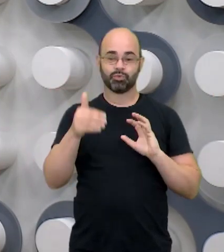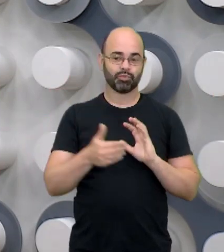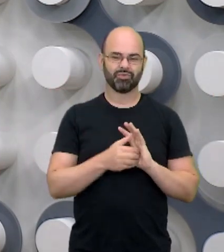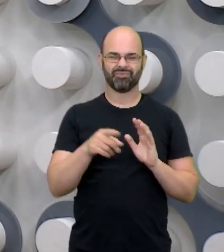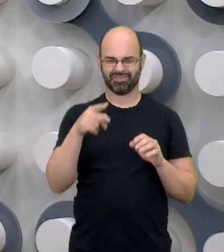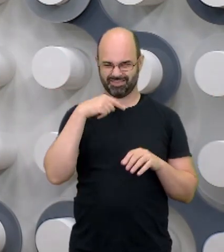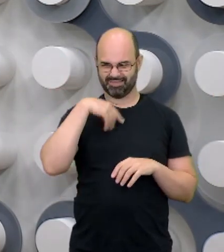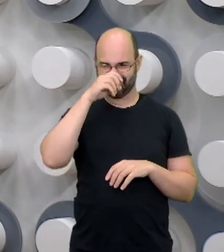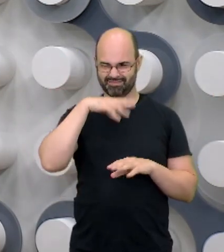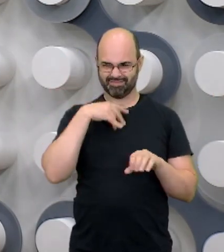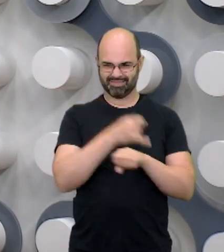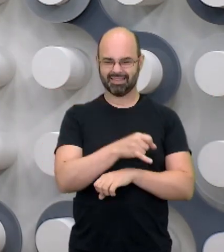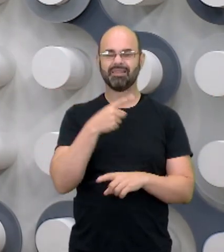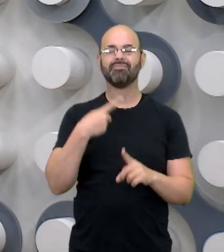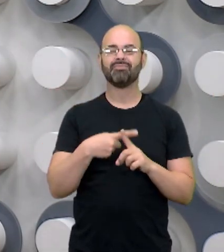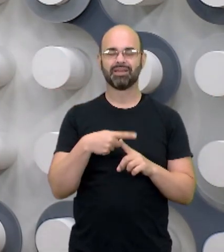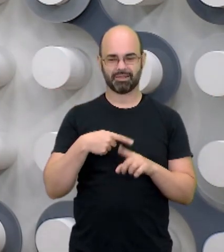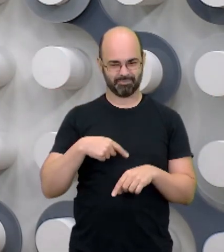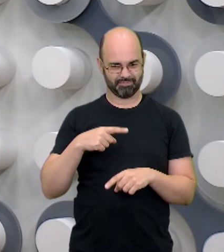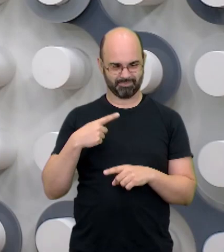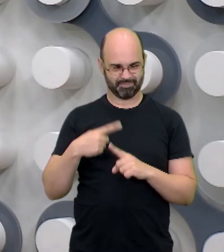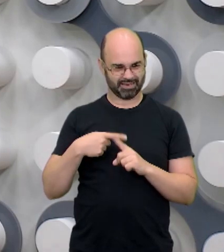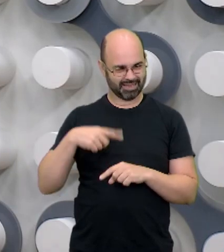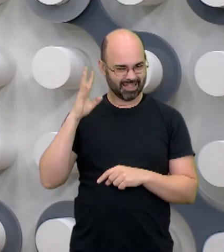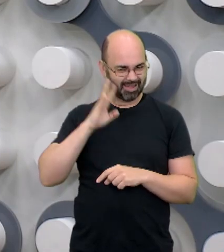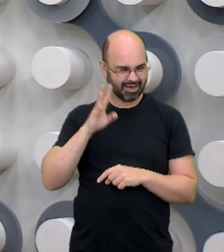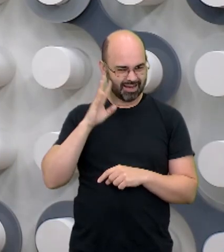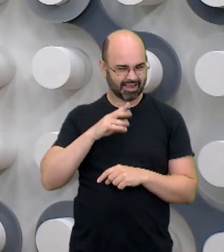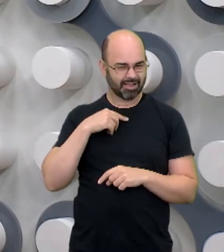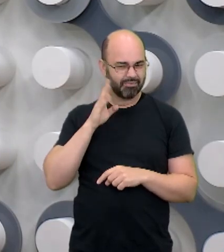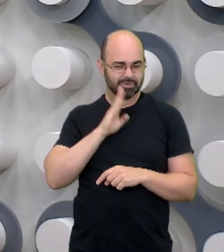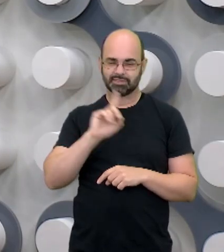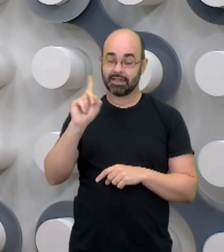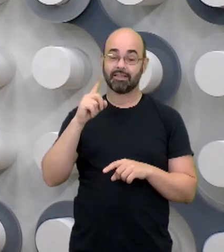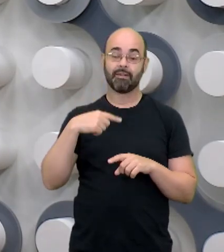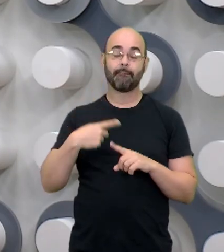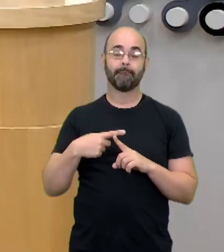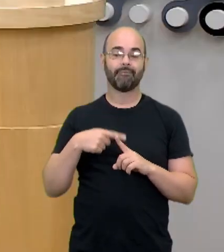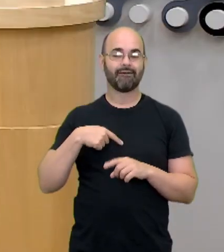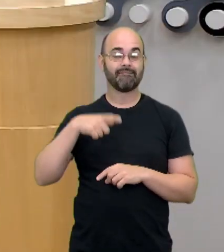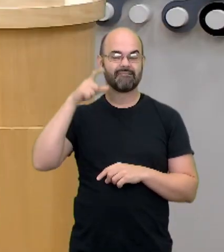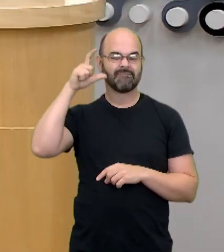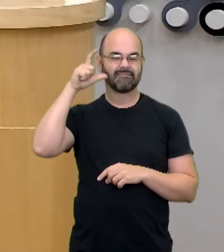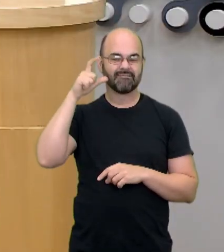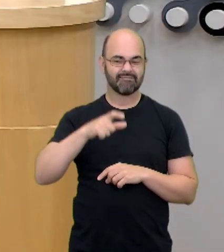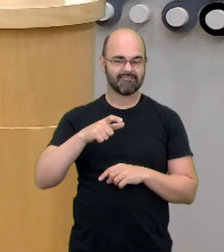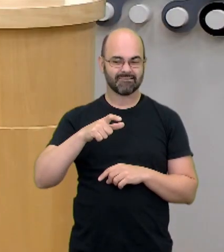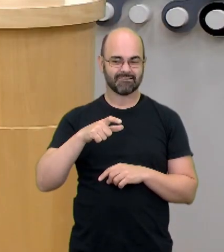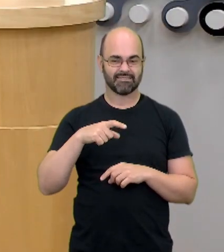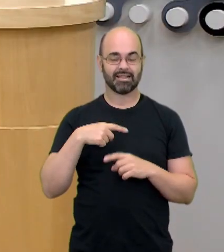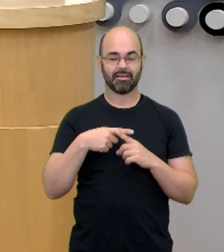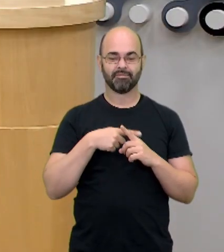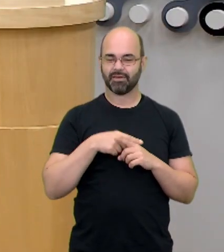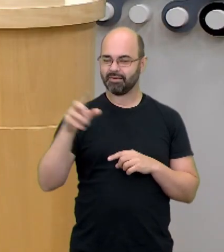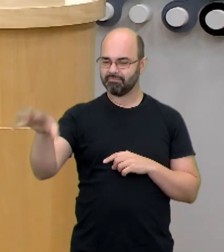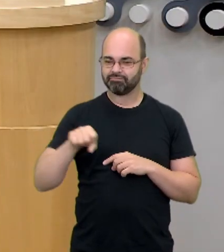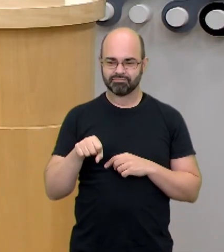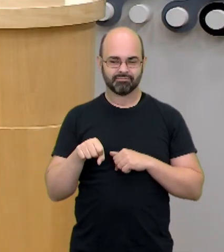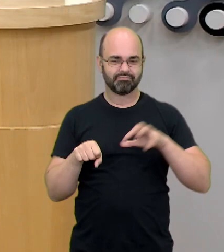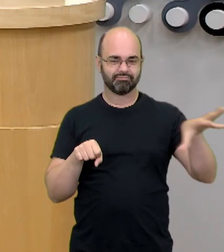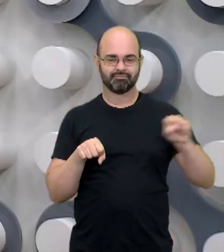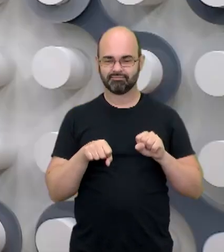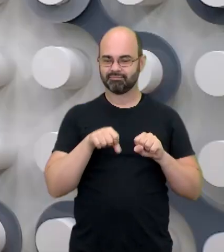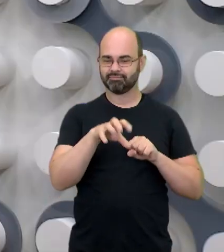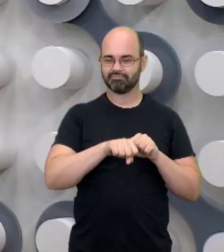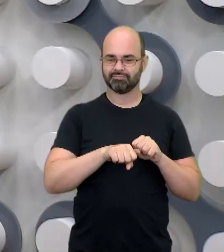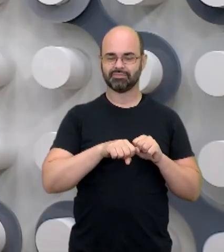deles porque eu sou uma pessoa legal, boazinha? Não, eu sou interesseiro, eu estou pegando componentes para lá no final a gente construir alguma coisa. A gente fala, nós